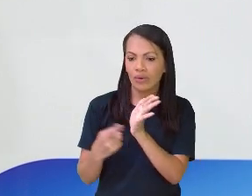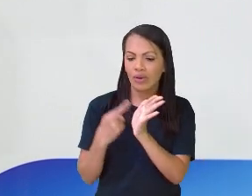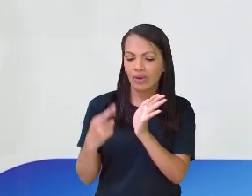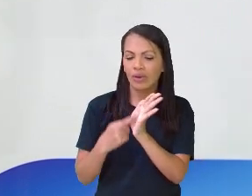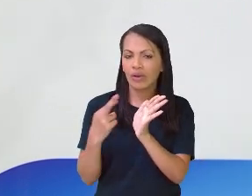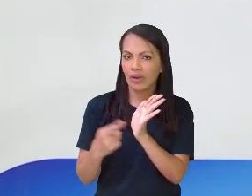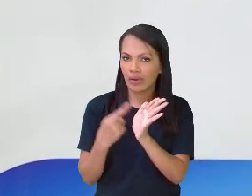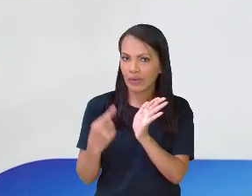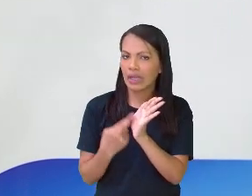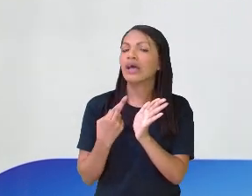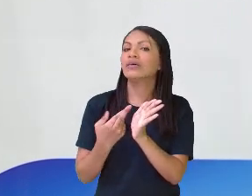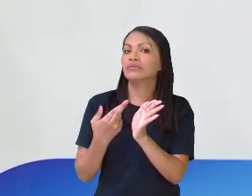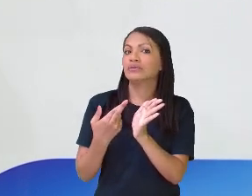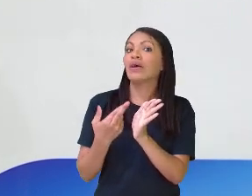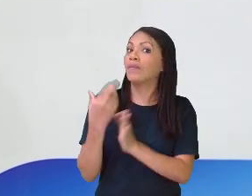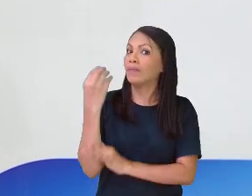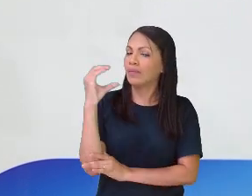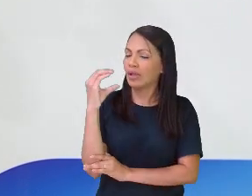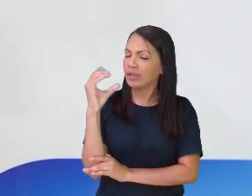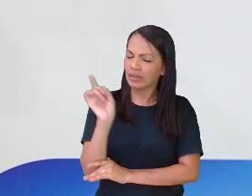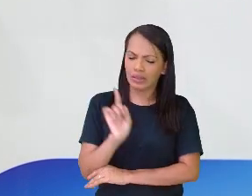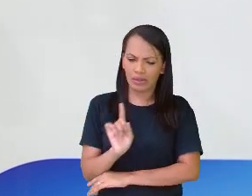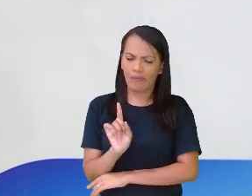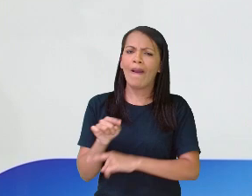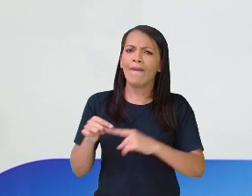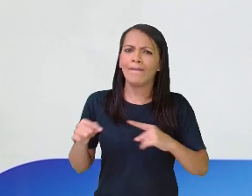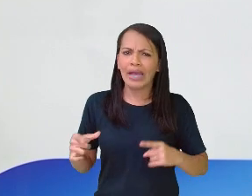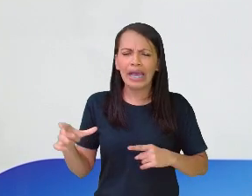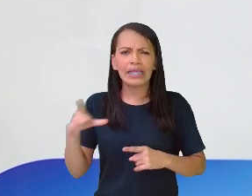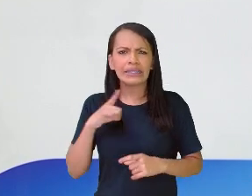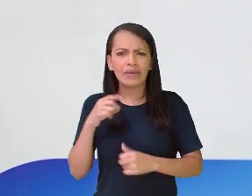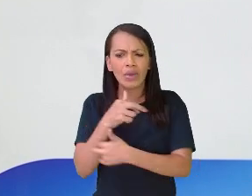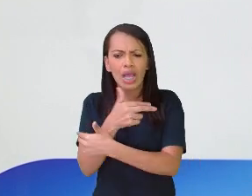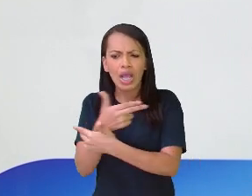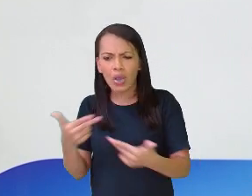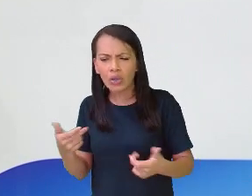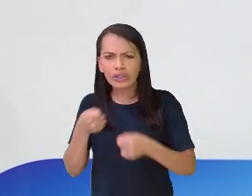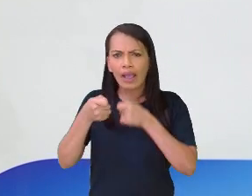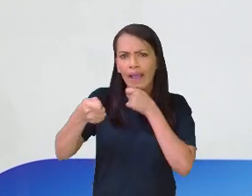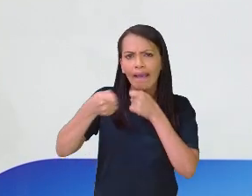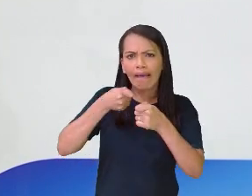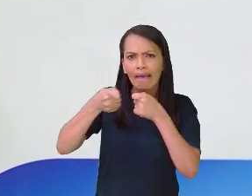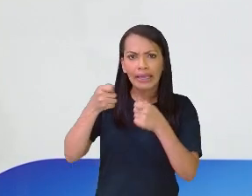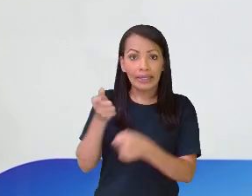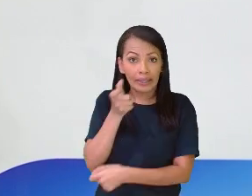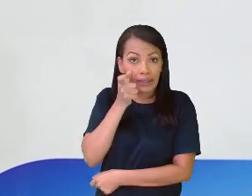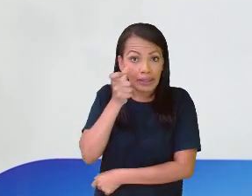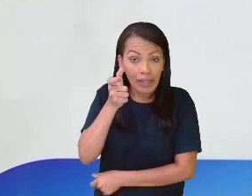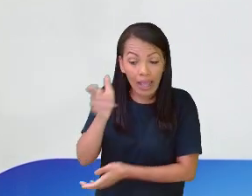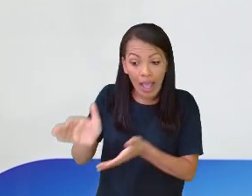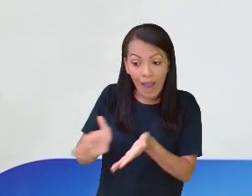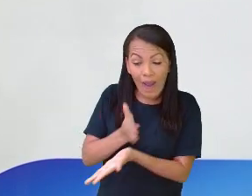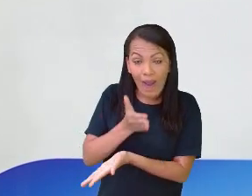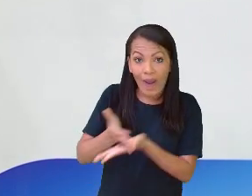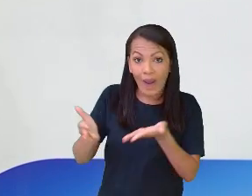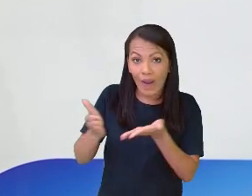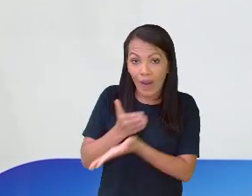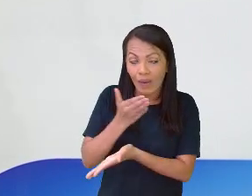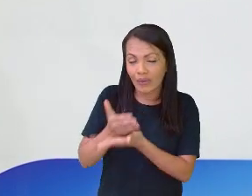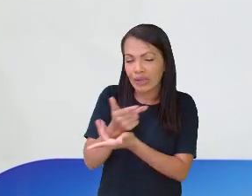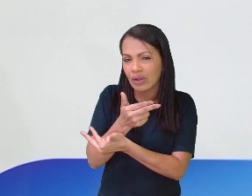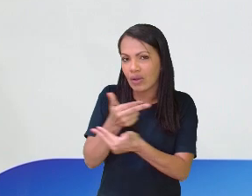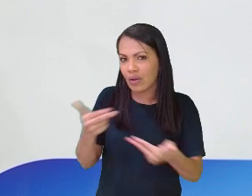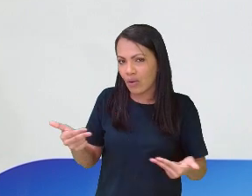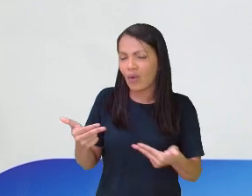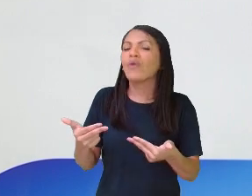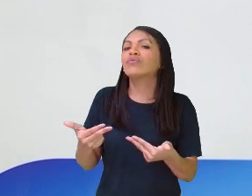é uma revista científica, mas é uma revista que traz algumas reportagens interessantes e, às vezes, algumas reportagens de cunho científico, que